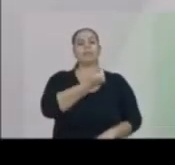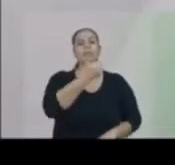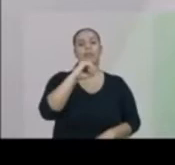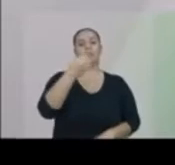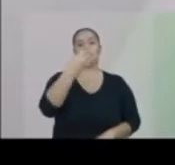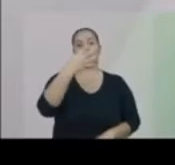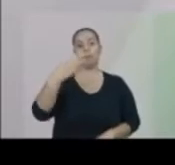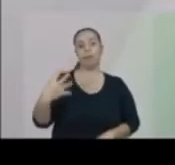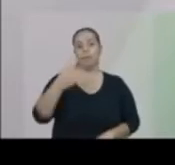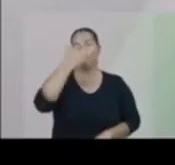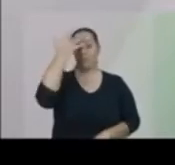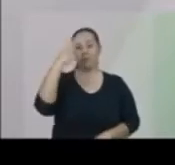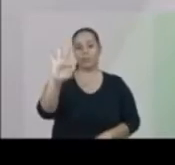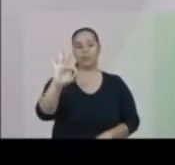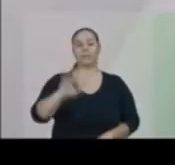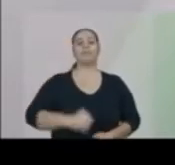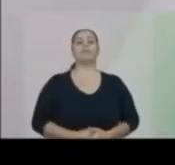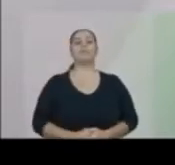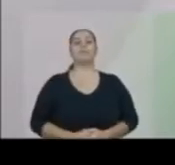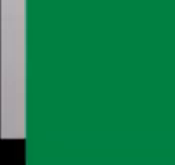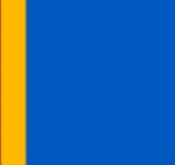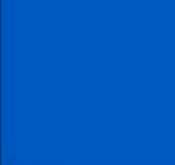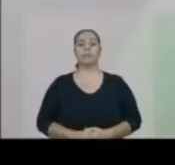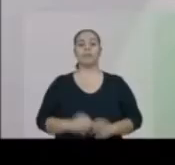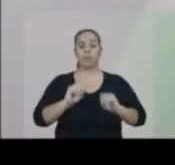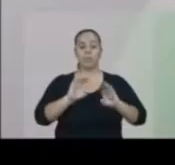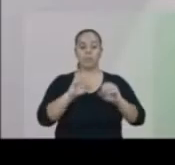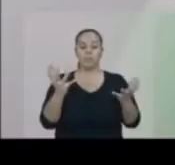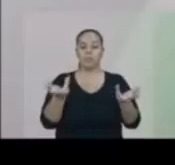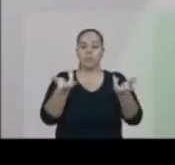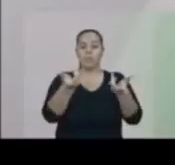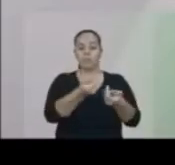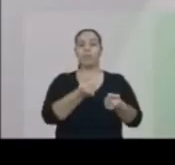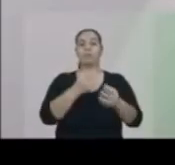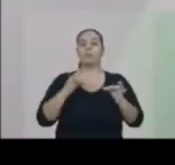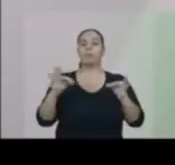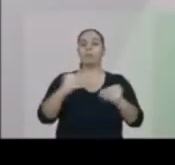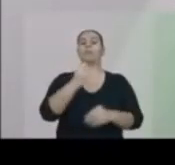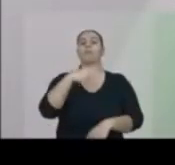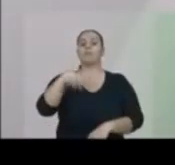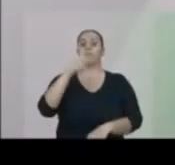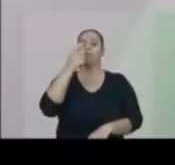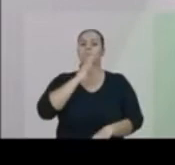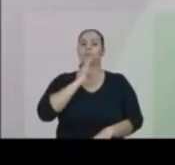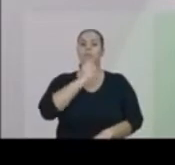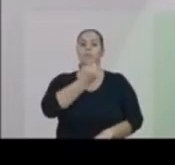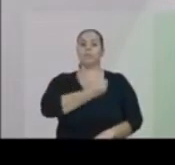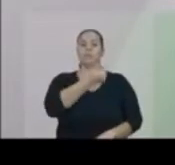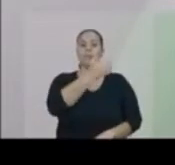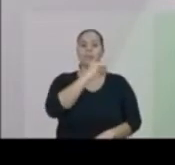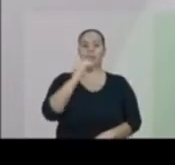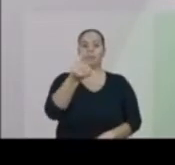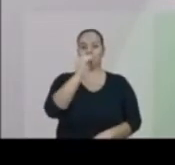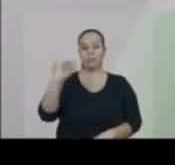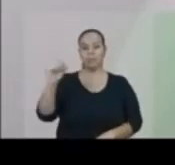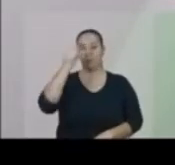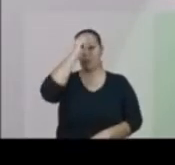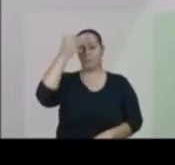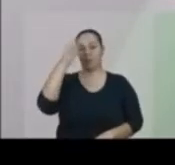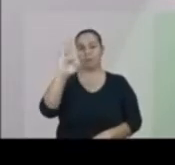do Lava Jato, 10434, Crivella 10. Por uma educação de qualidade para todos. Você me conhece, professor Paulo